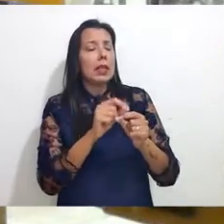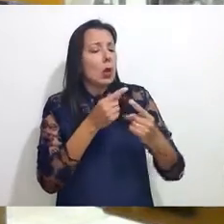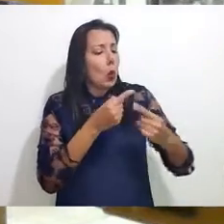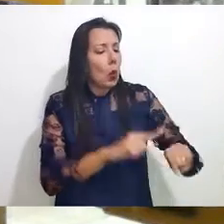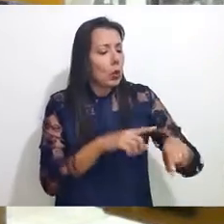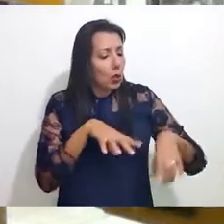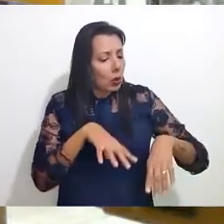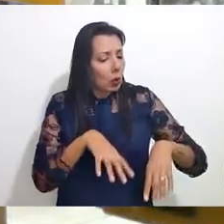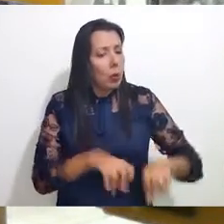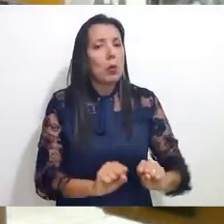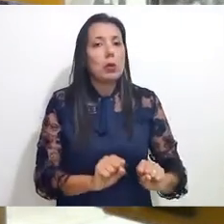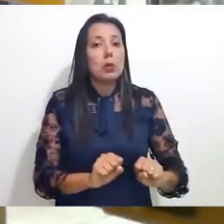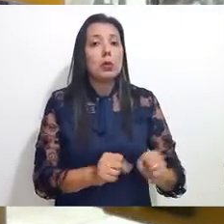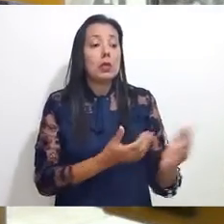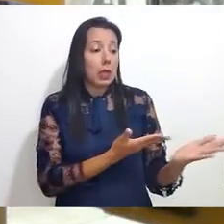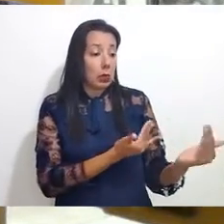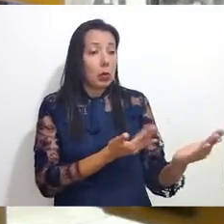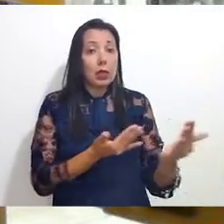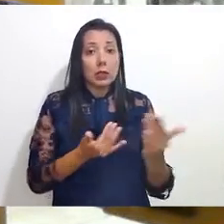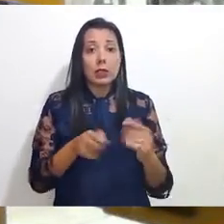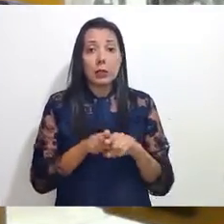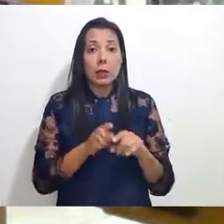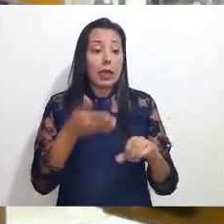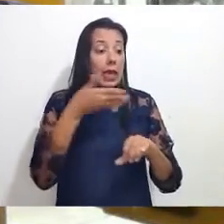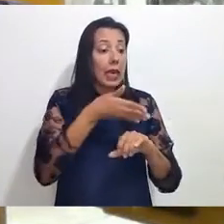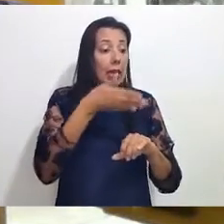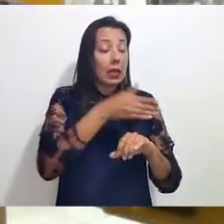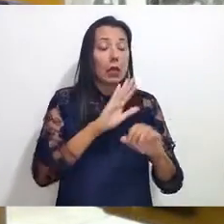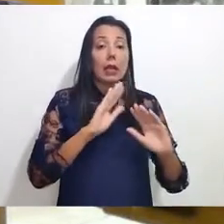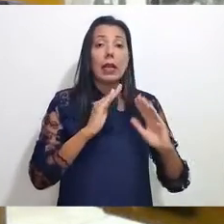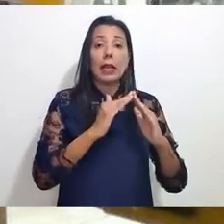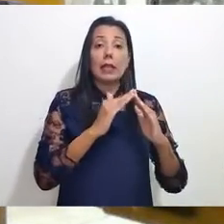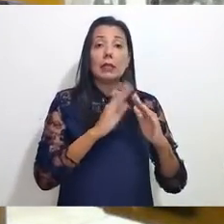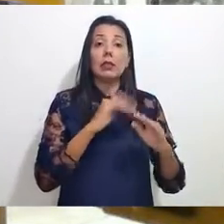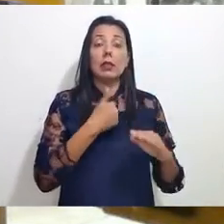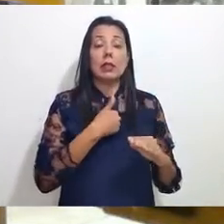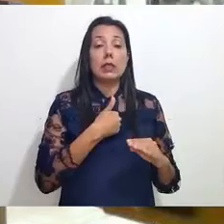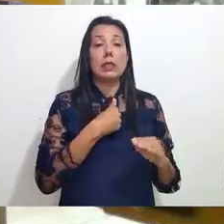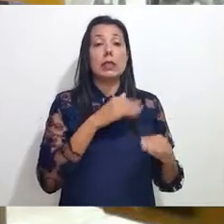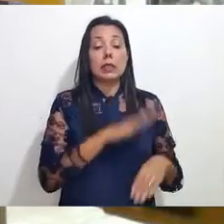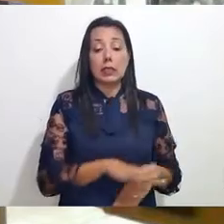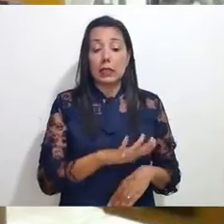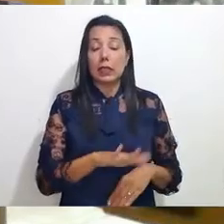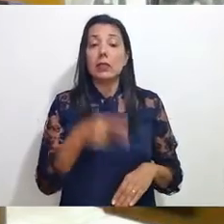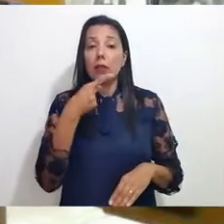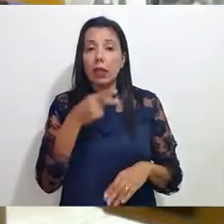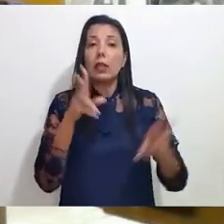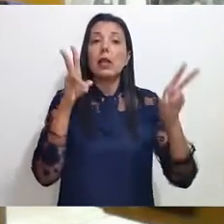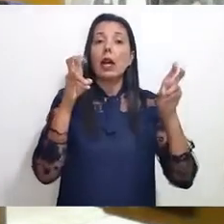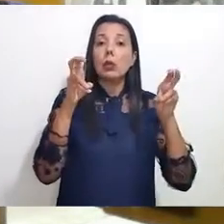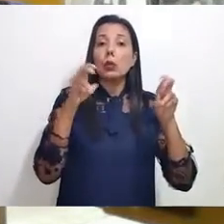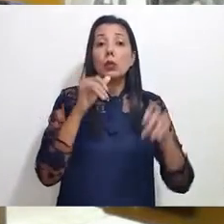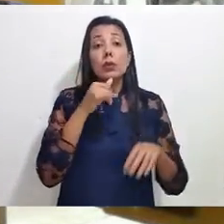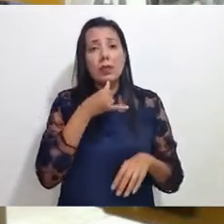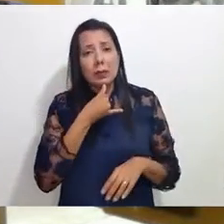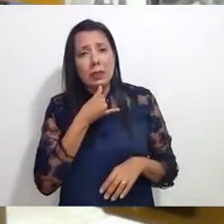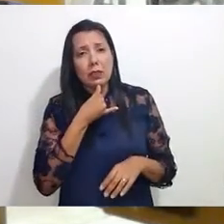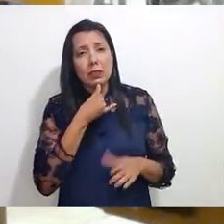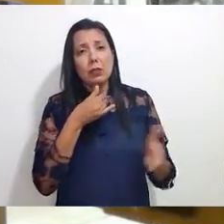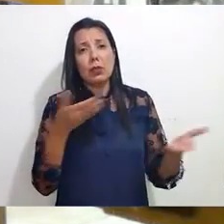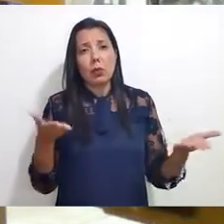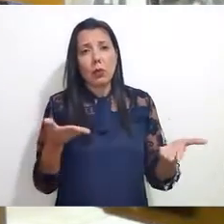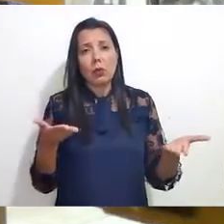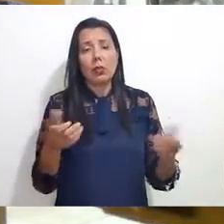a gente permite que ele entre na casa de nossas crianças. E é combatendo, é falando sobre o assunto. Infelizmente, nós estamos nessa questão do